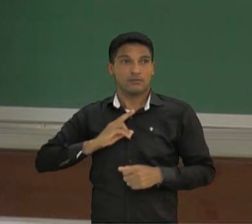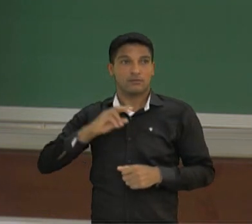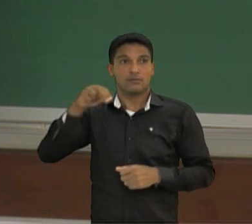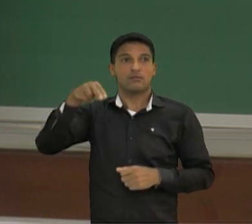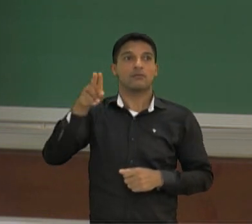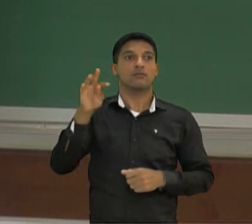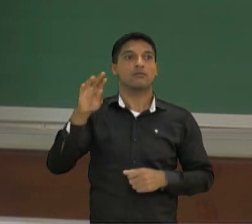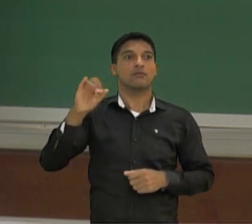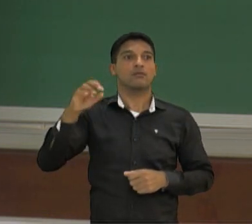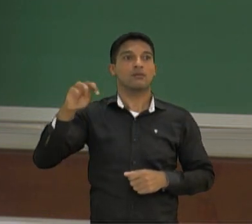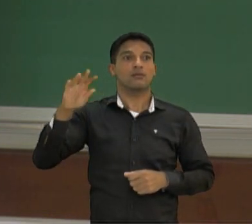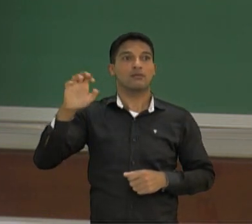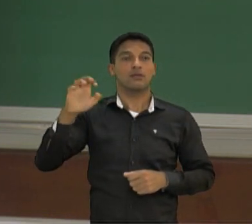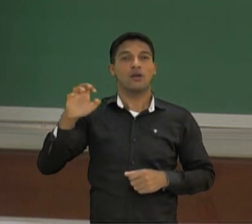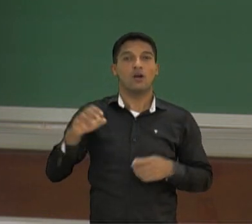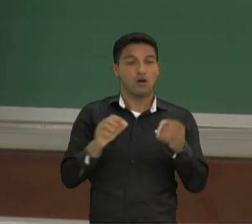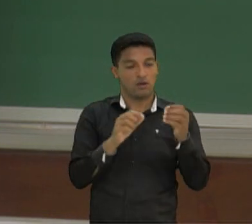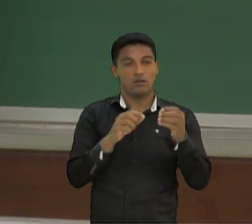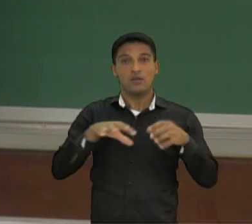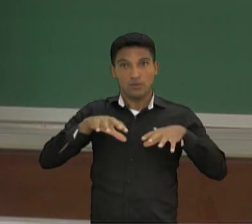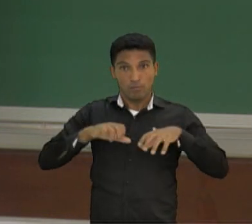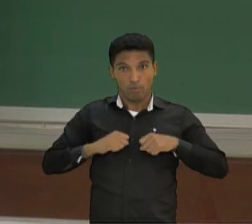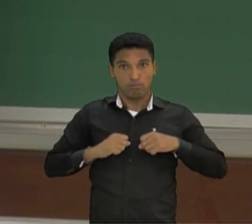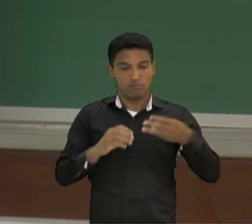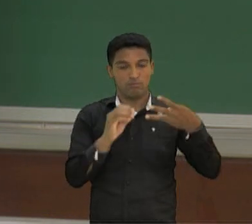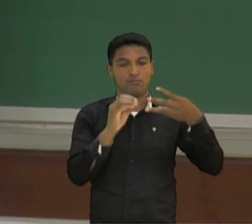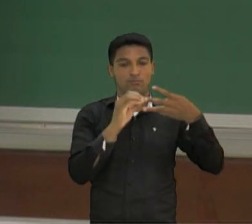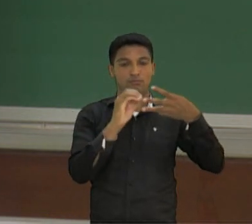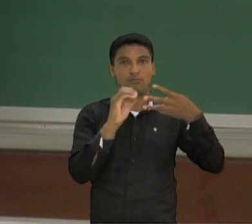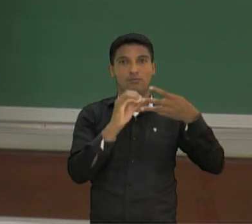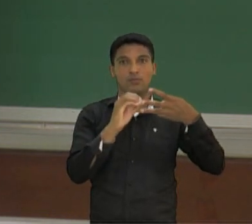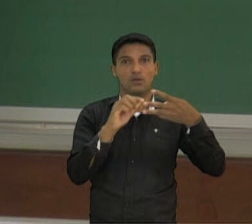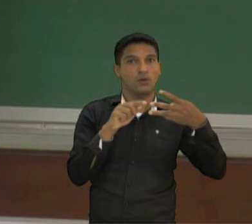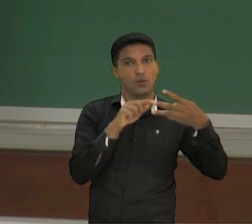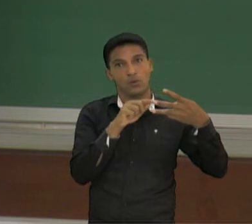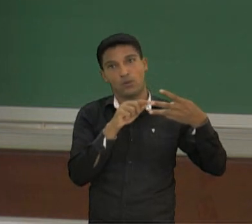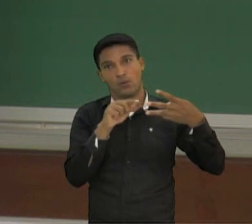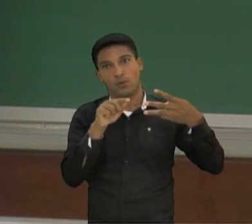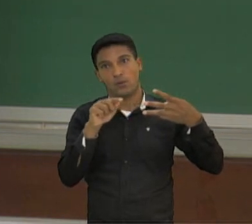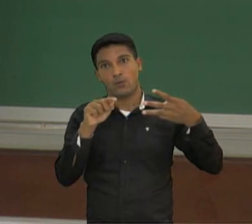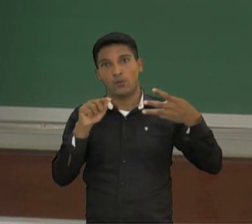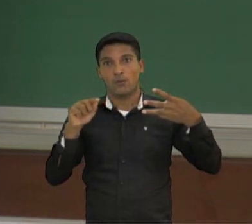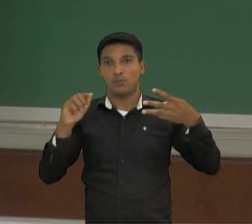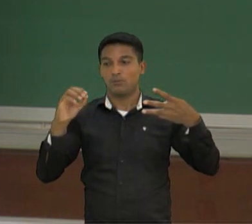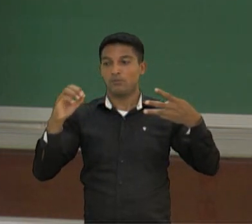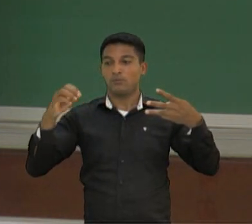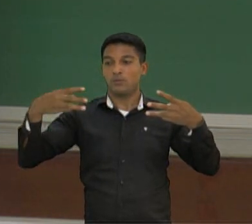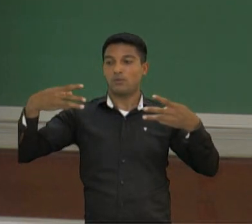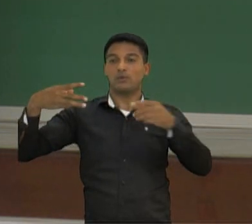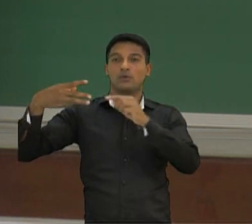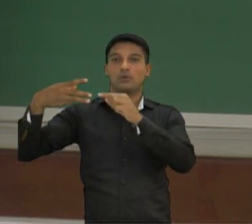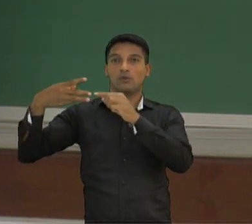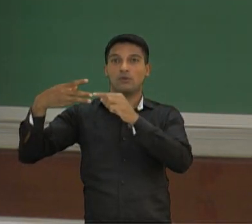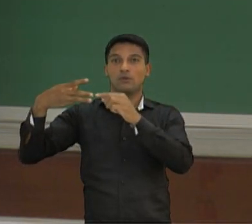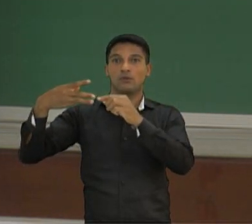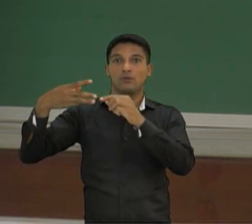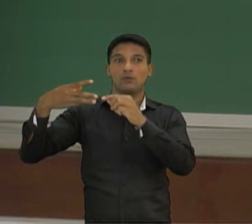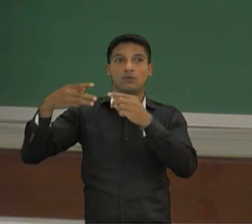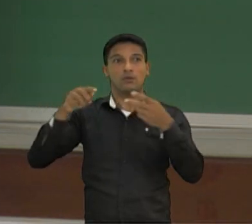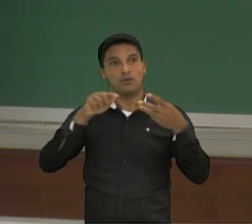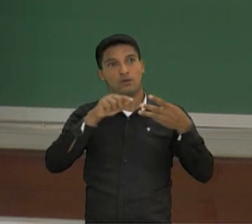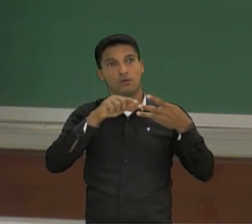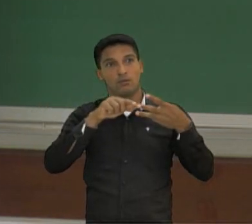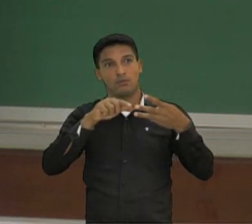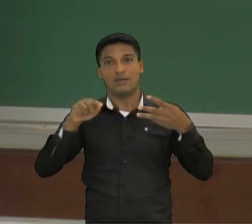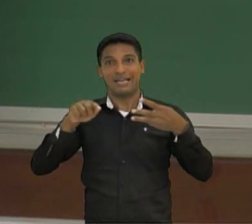são absorvidos, são transportados aqui, utilizados pelas células, então eu coloquei aqui um resuminho aqui em cima, ele é utilizado